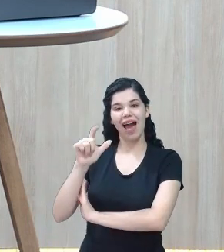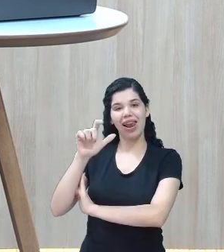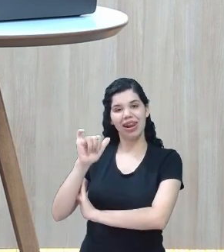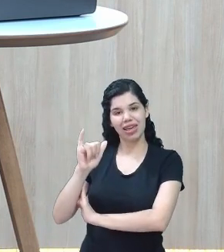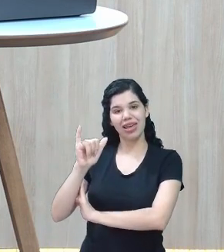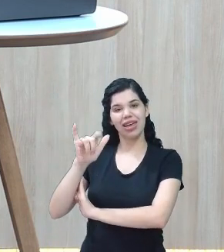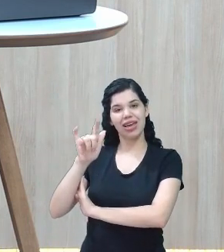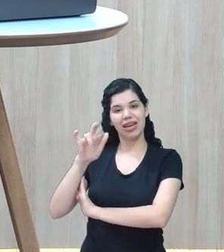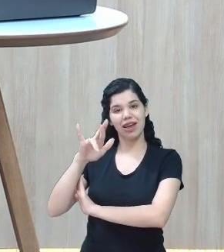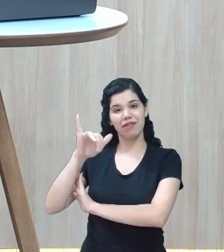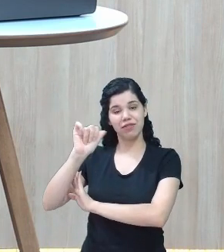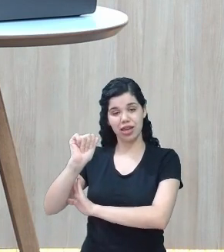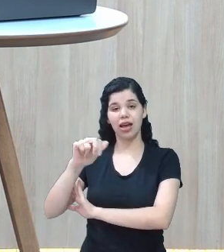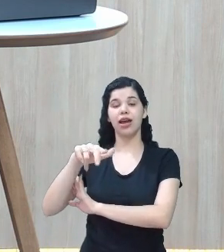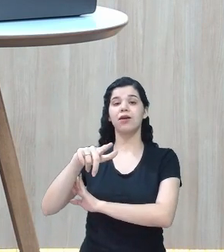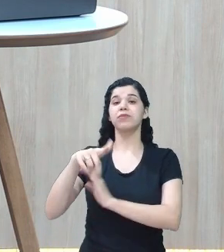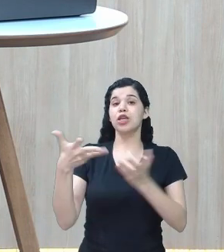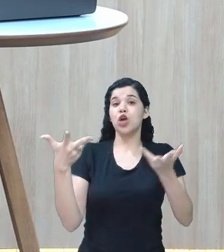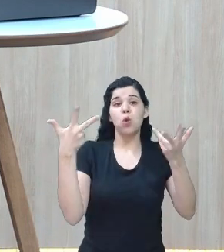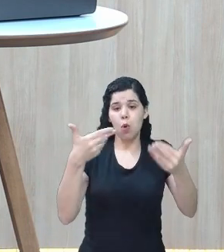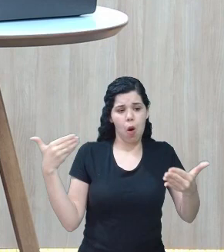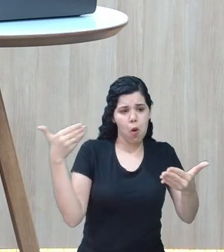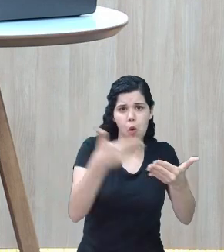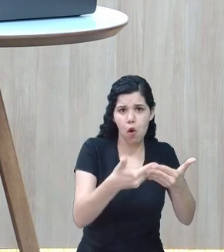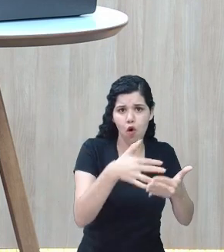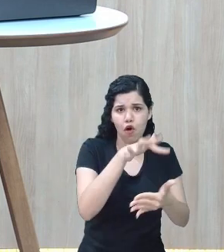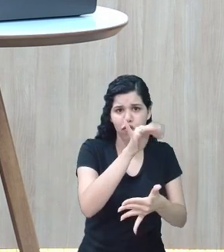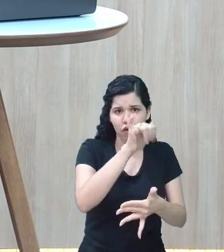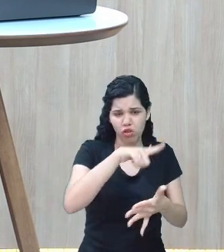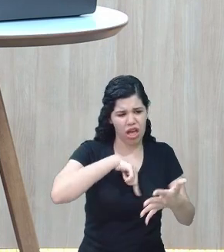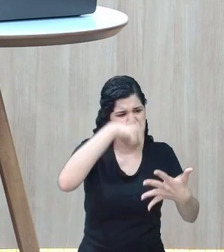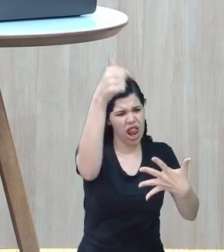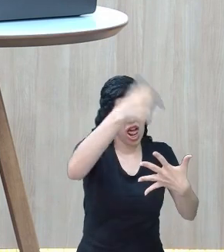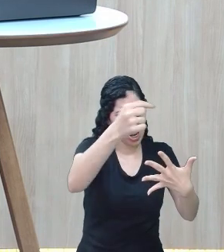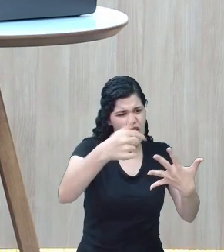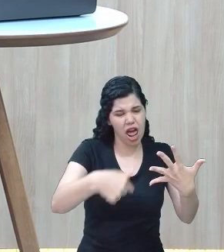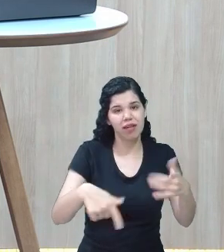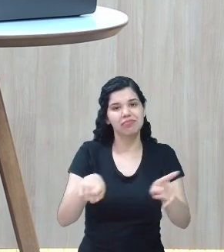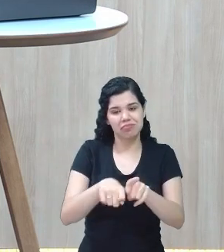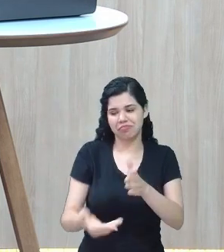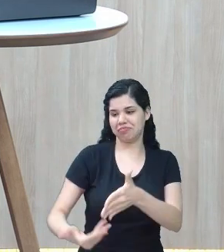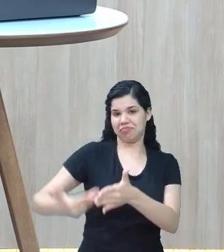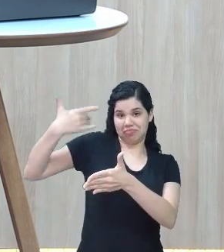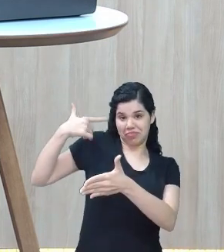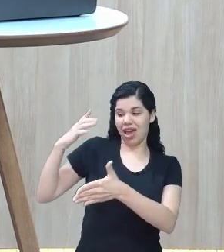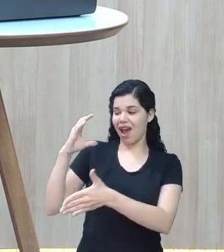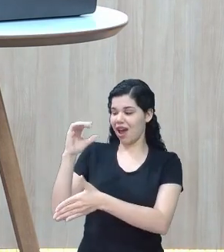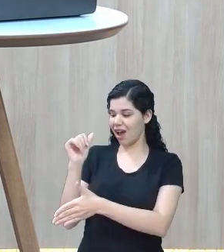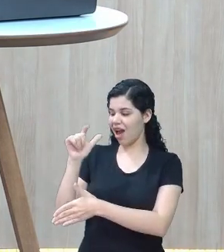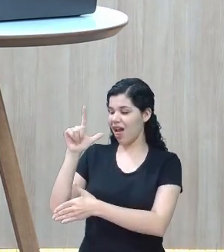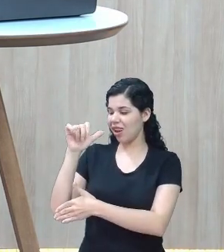vários tipos de fonte, existiam vários tipos de caligrafia.